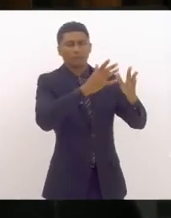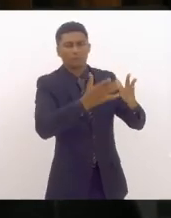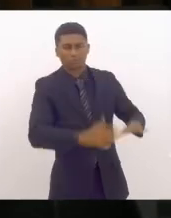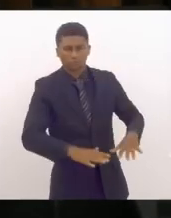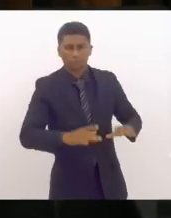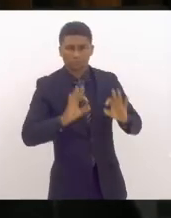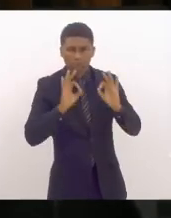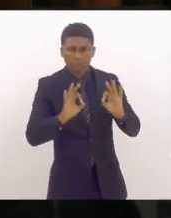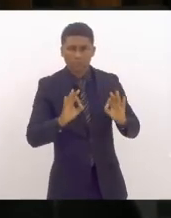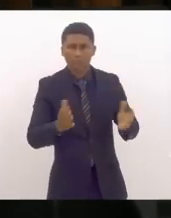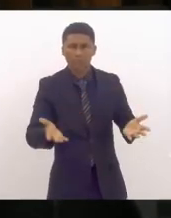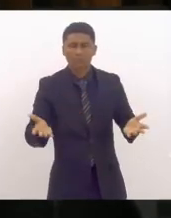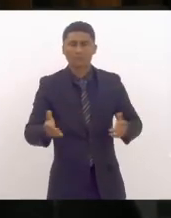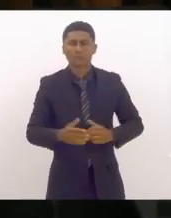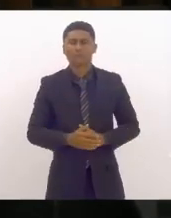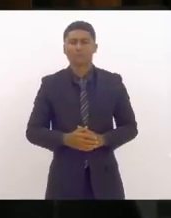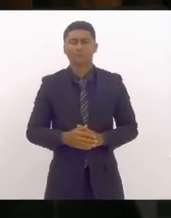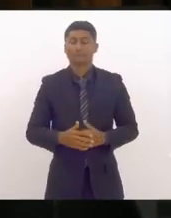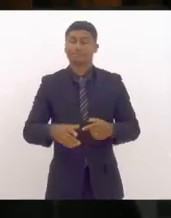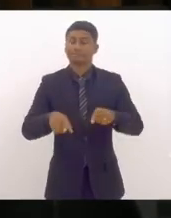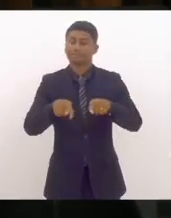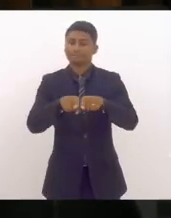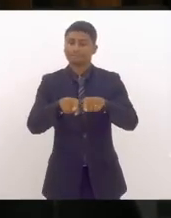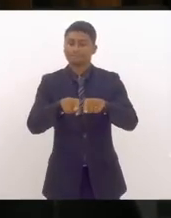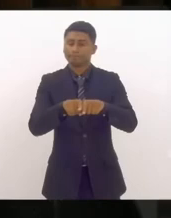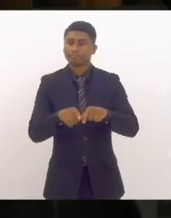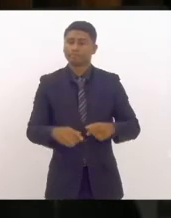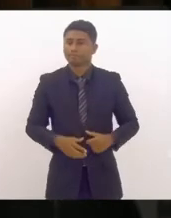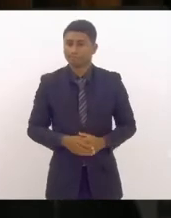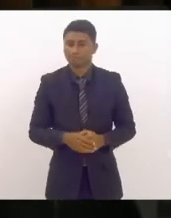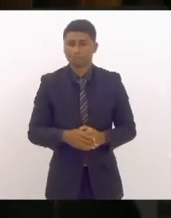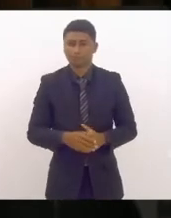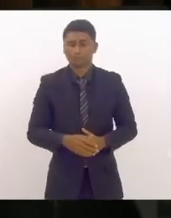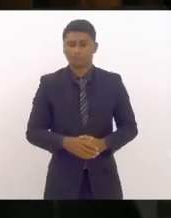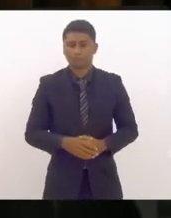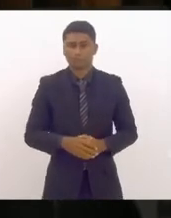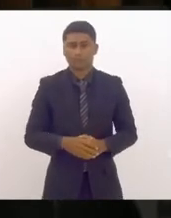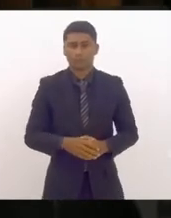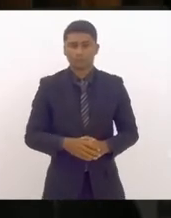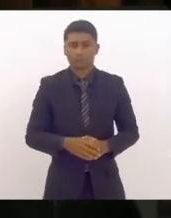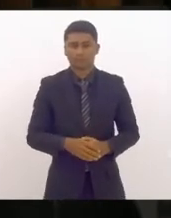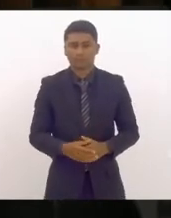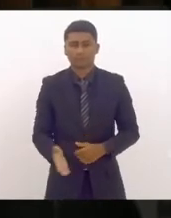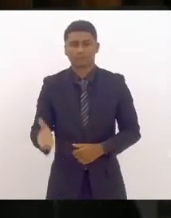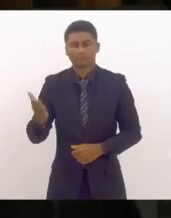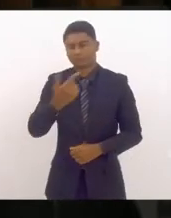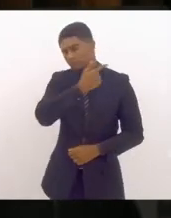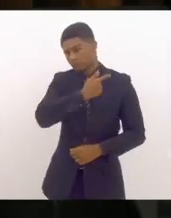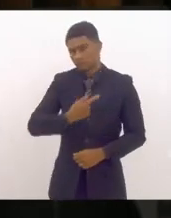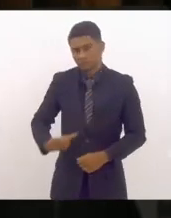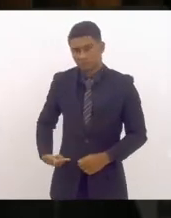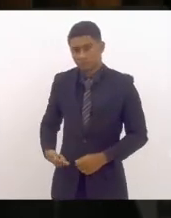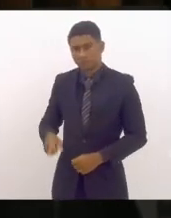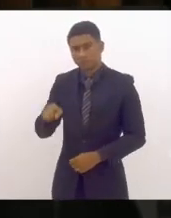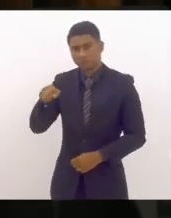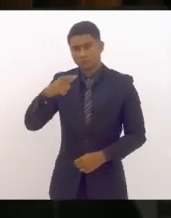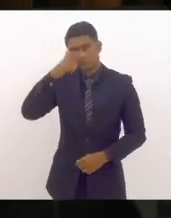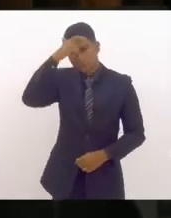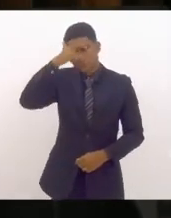E, ao mesmo tempo, senhora presidente, ele, o governador, ficou um rosto